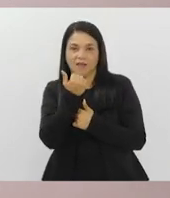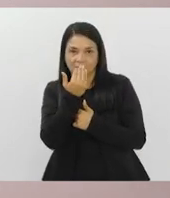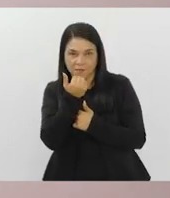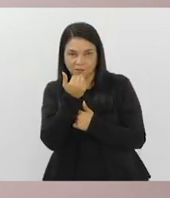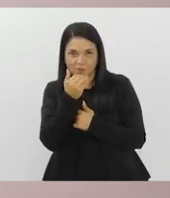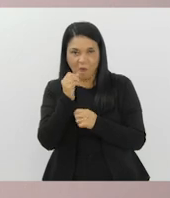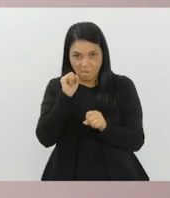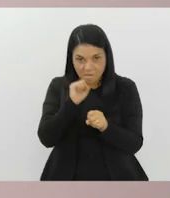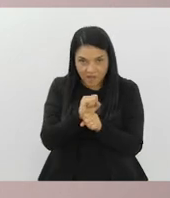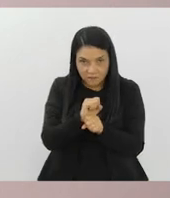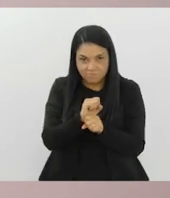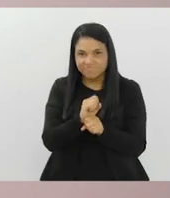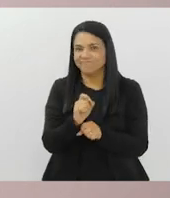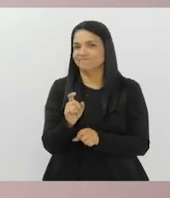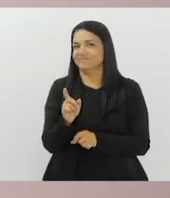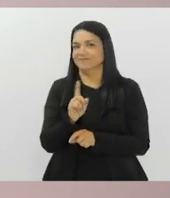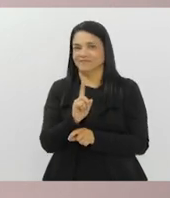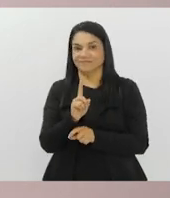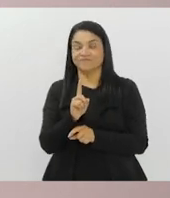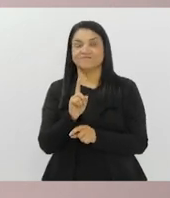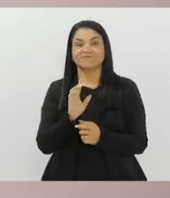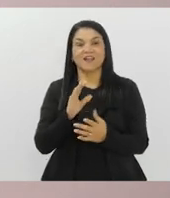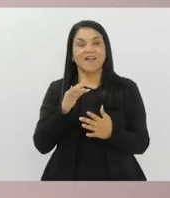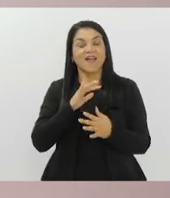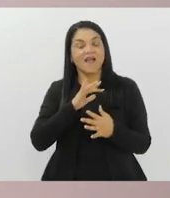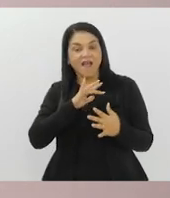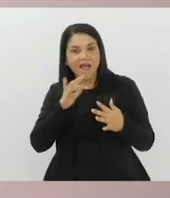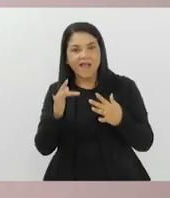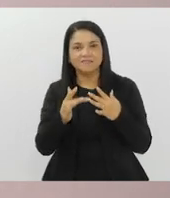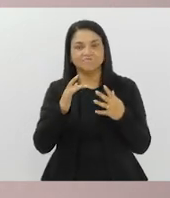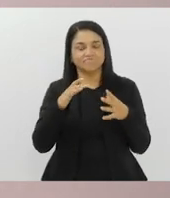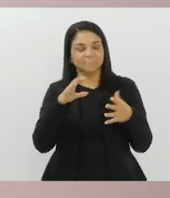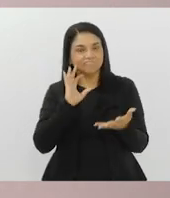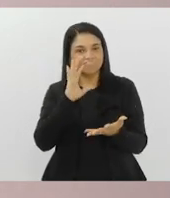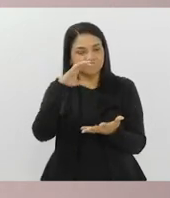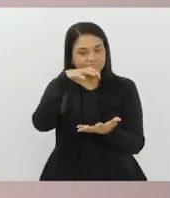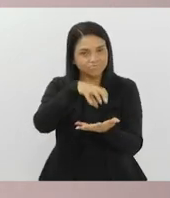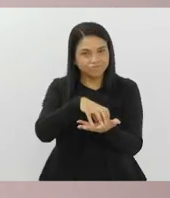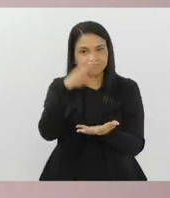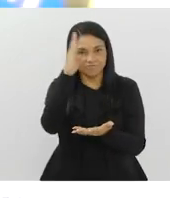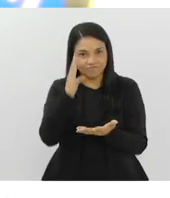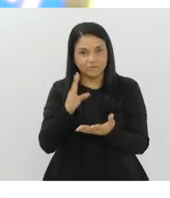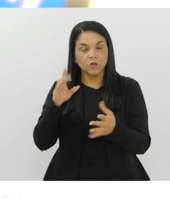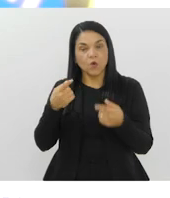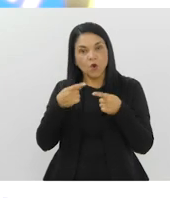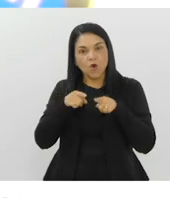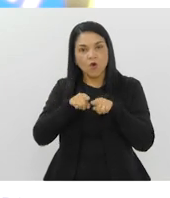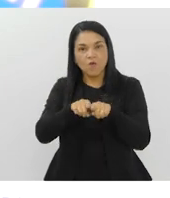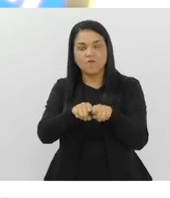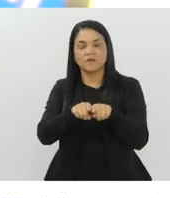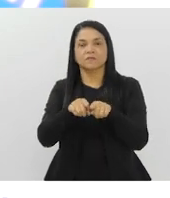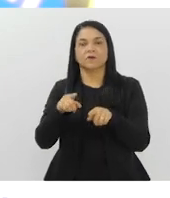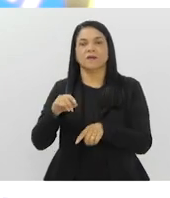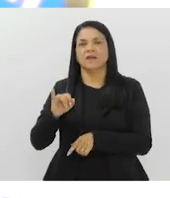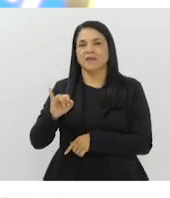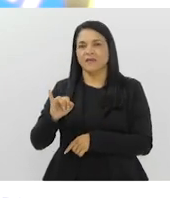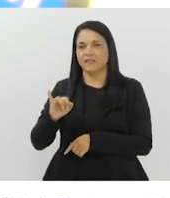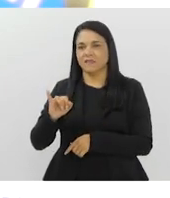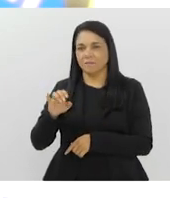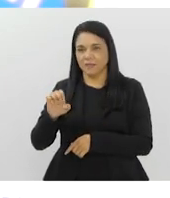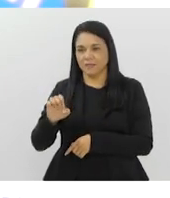senhores. A Rede Brasileira de Bancos de Leite Humano está com convênio com a EPAMIG como um centro colaborador, trazendo